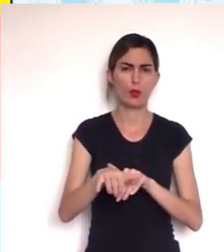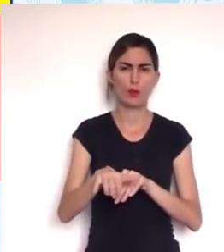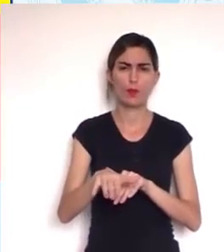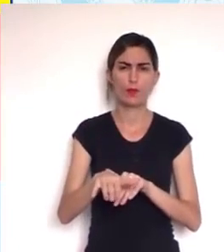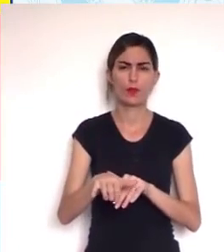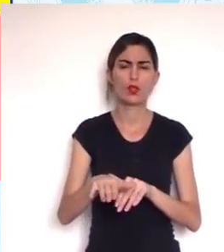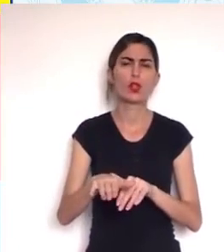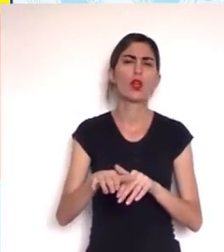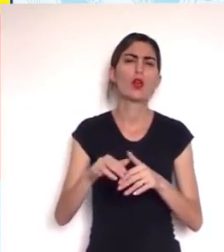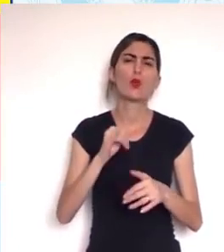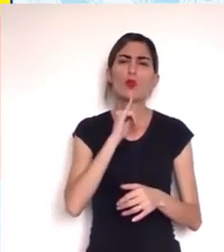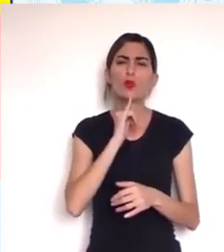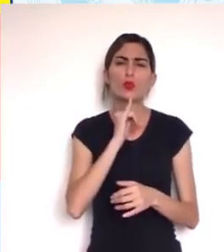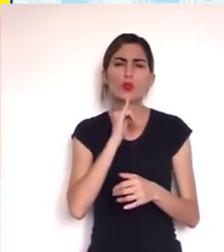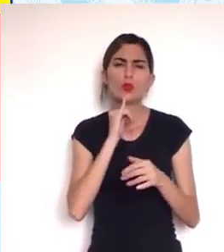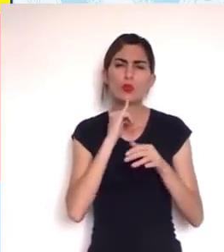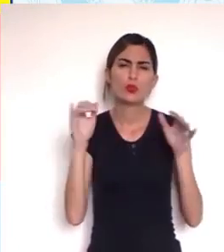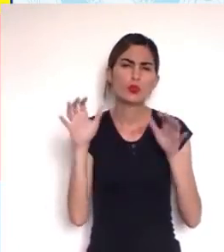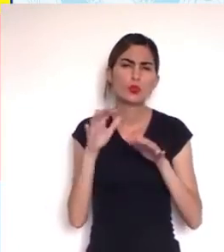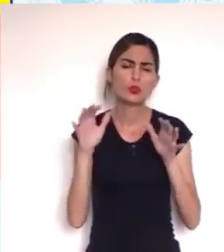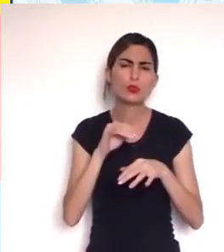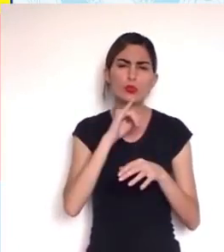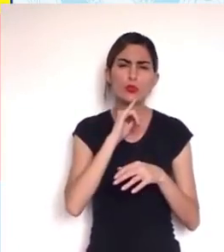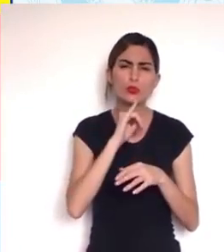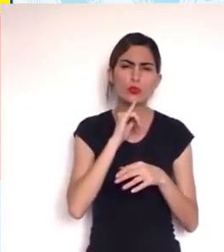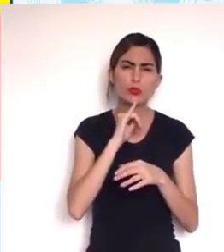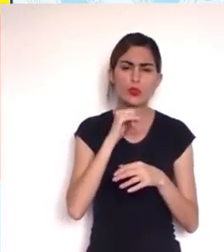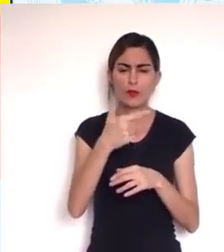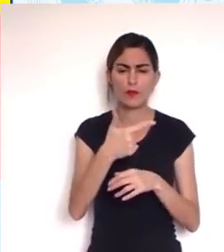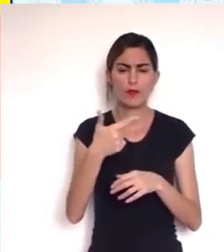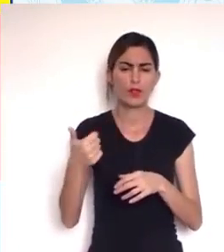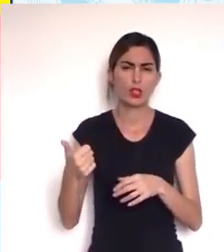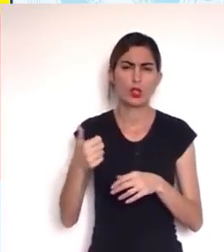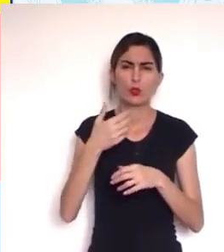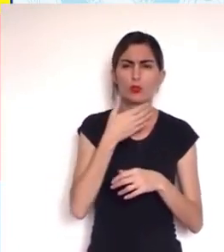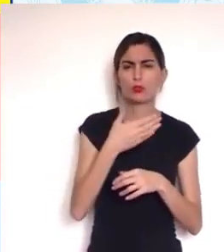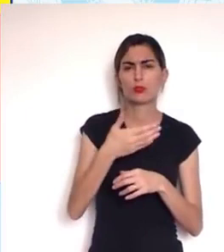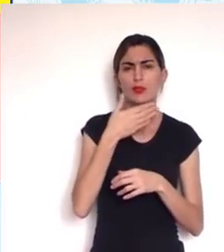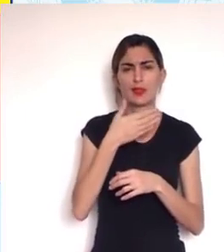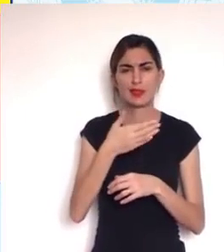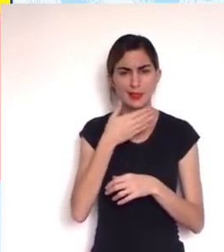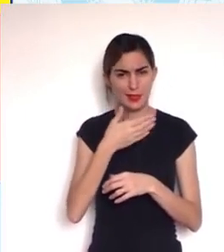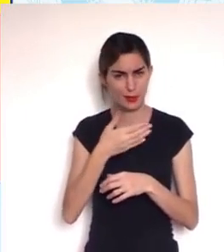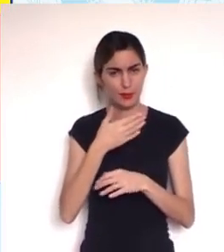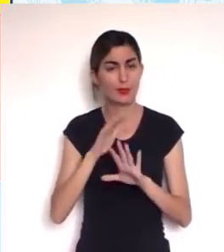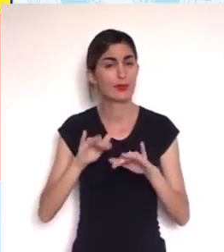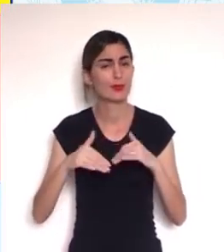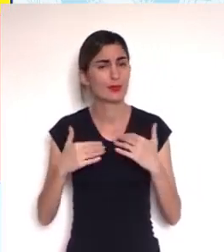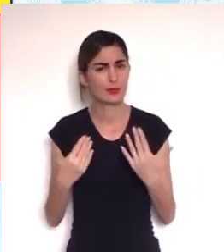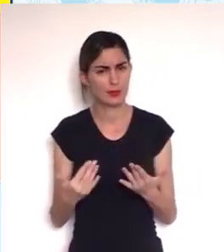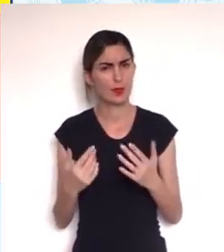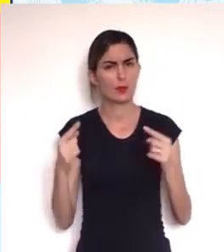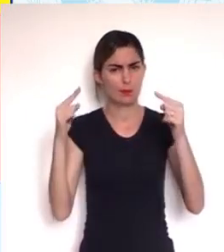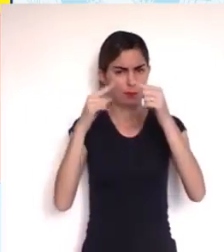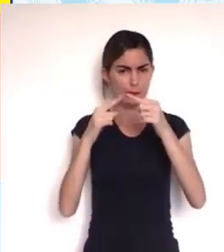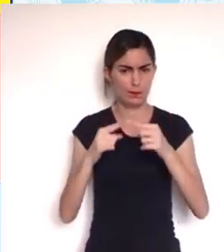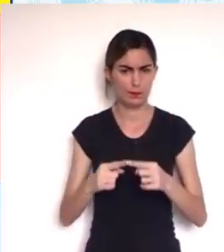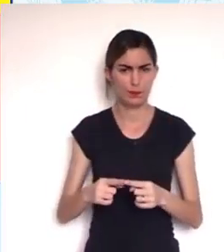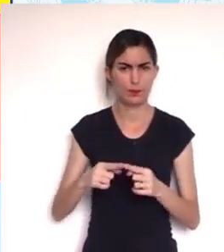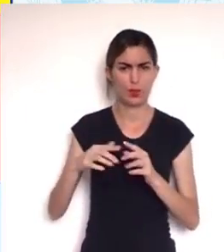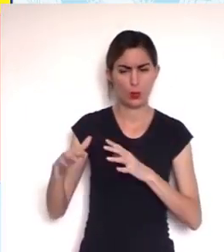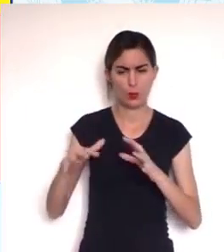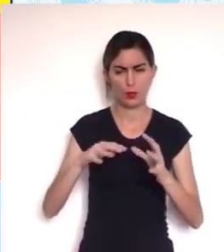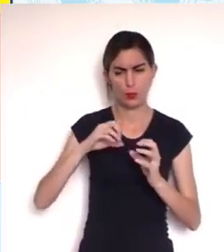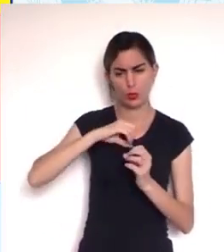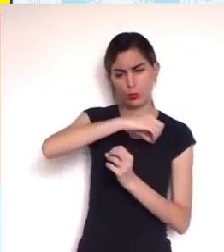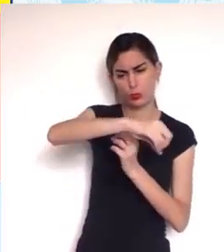e o solstício de inverno vai começar em 21 de dezembro. Então, de acordo com o movimento